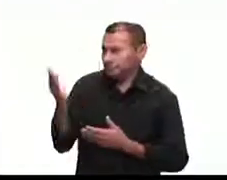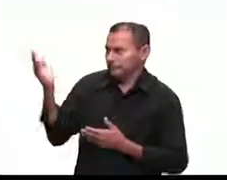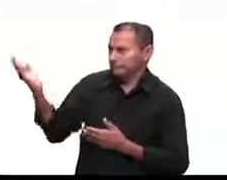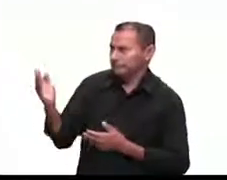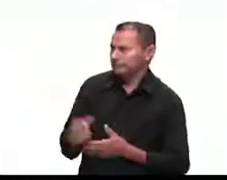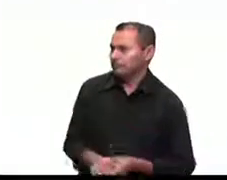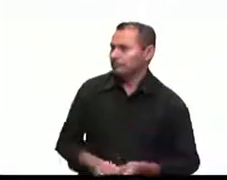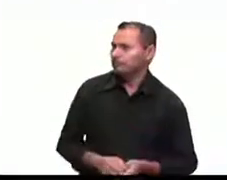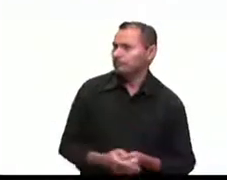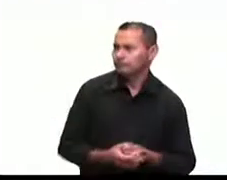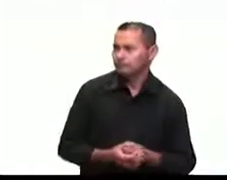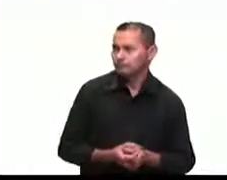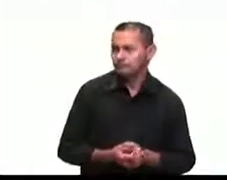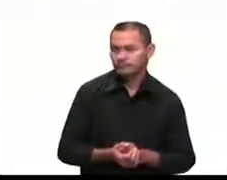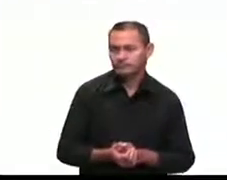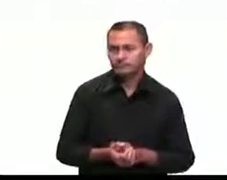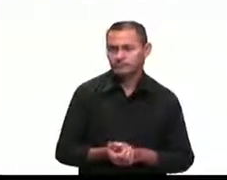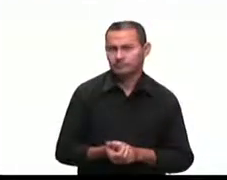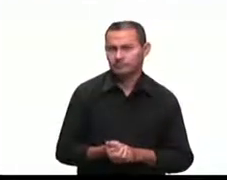E aí,